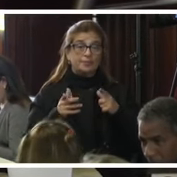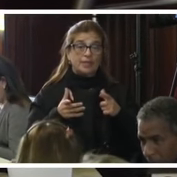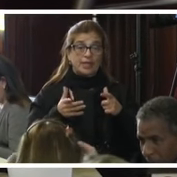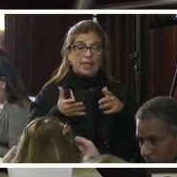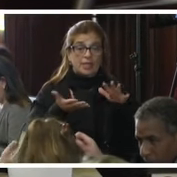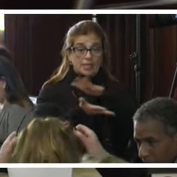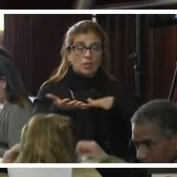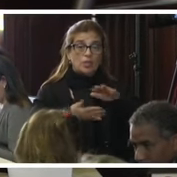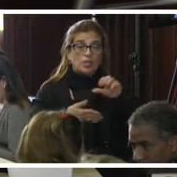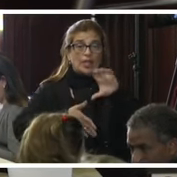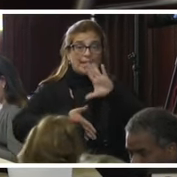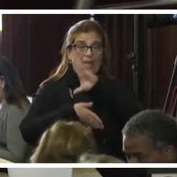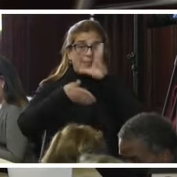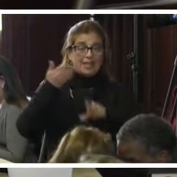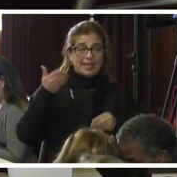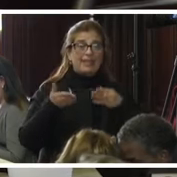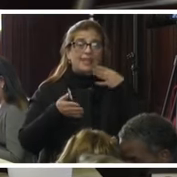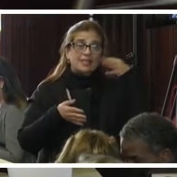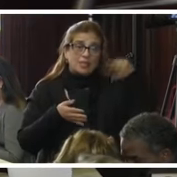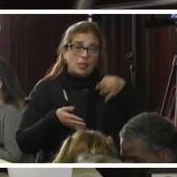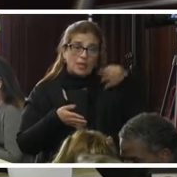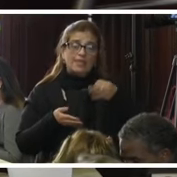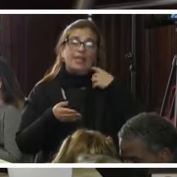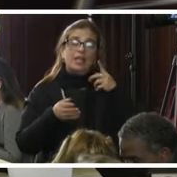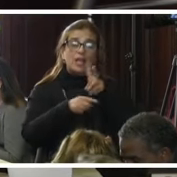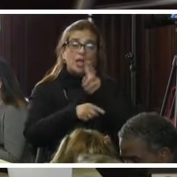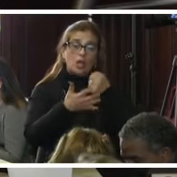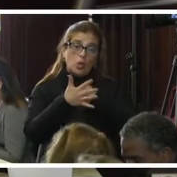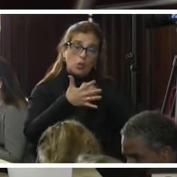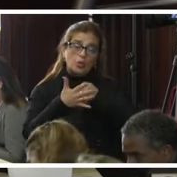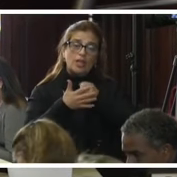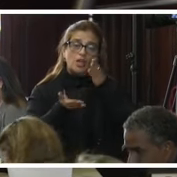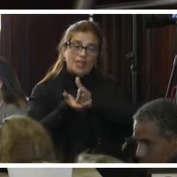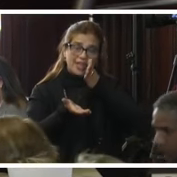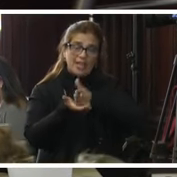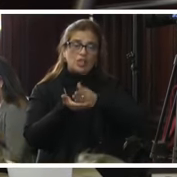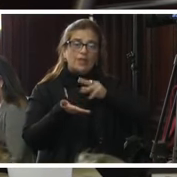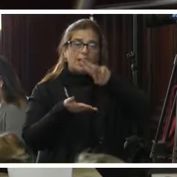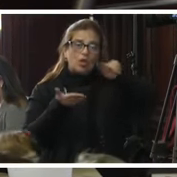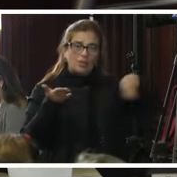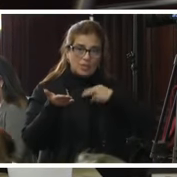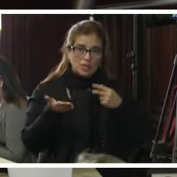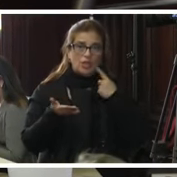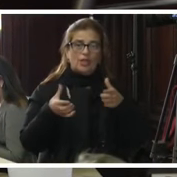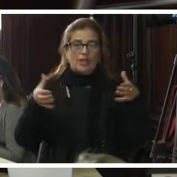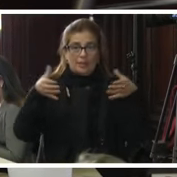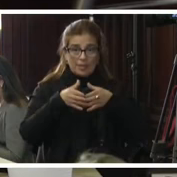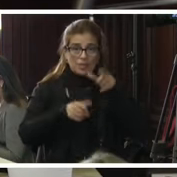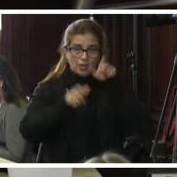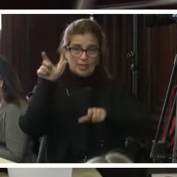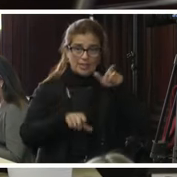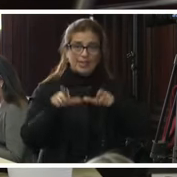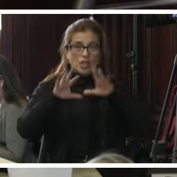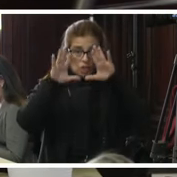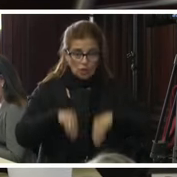da Segurança Cidadã e a vigência dos direitos inscritos na Convenção Americana sobre Direitos Humanos para todas as